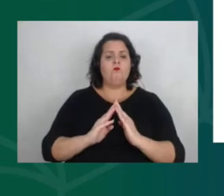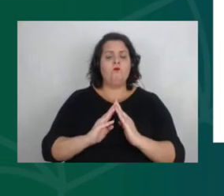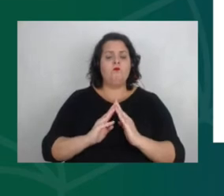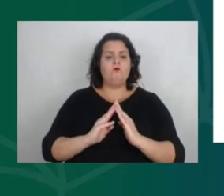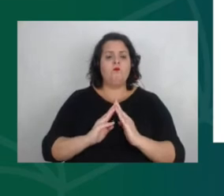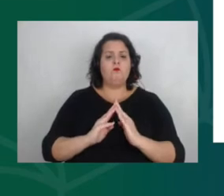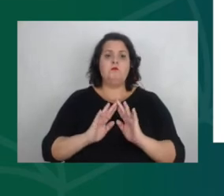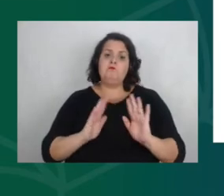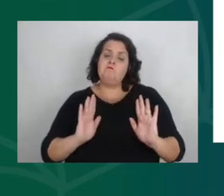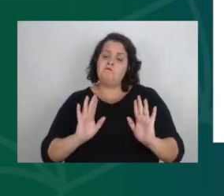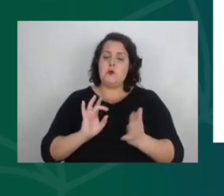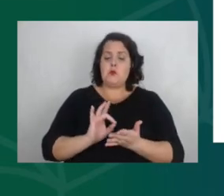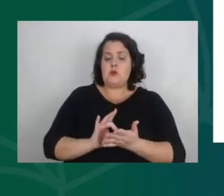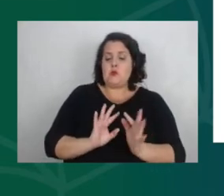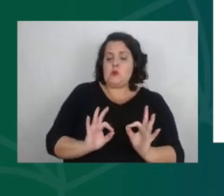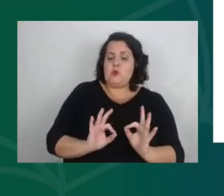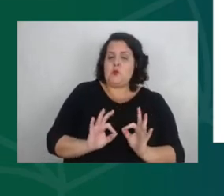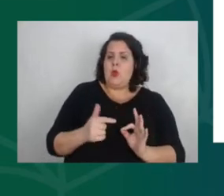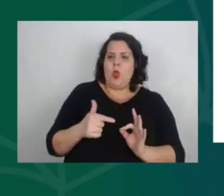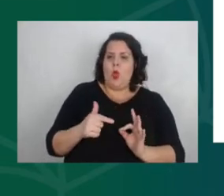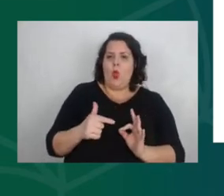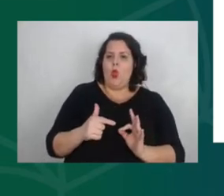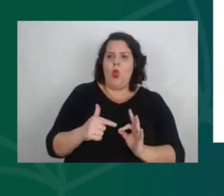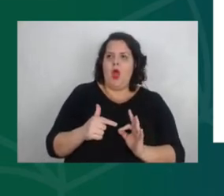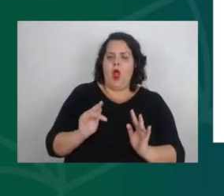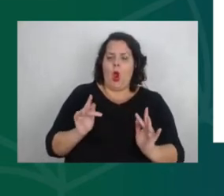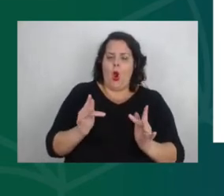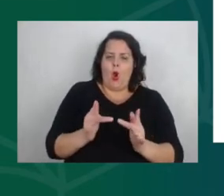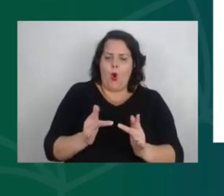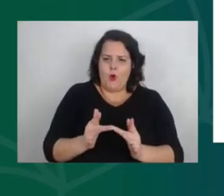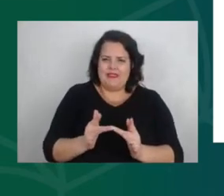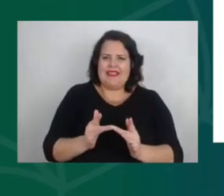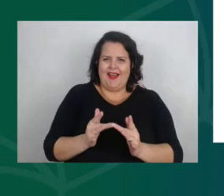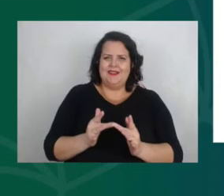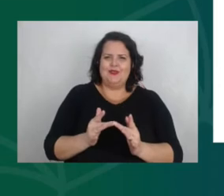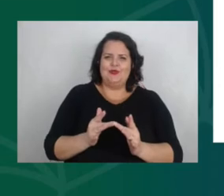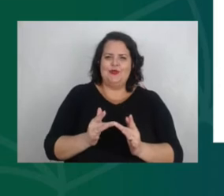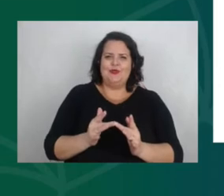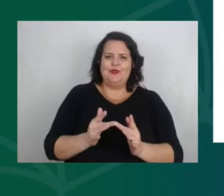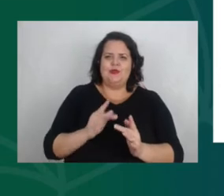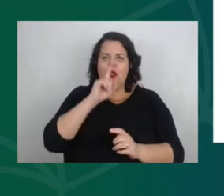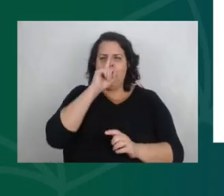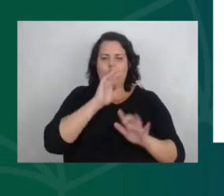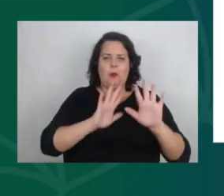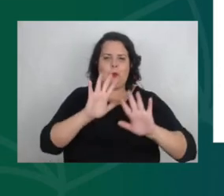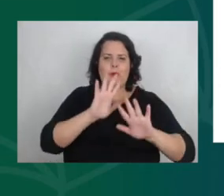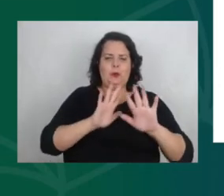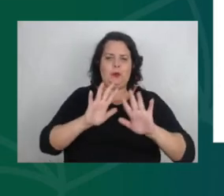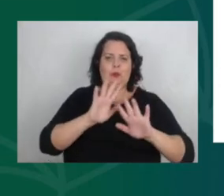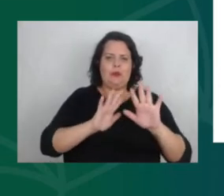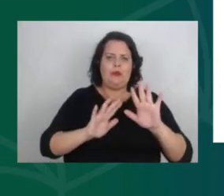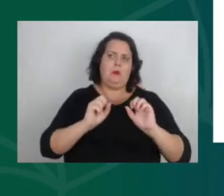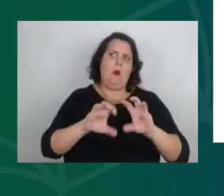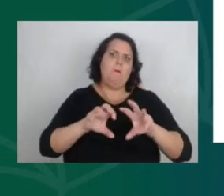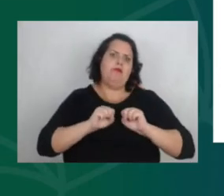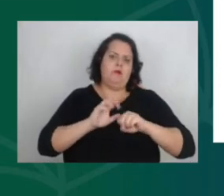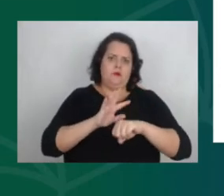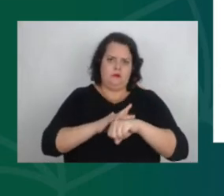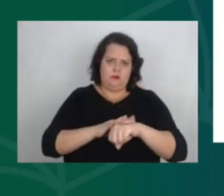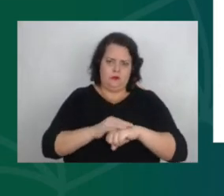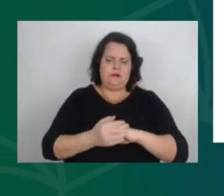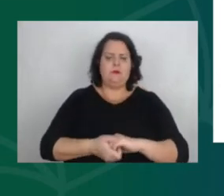oficialmente, vamos dizer assim, não estejam expostas a uma condição de risco, né, que possa interferir na saúde. Pode